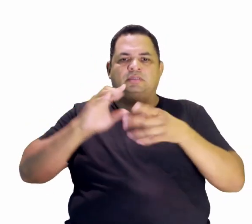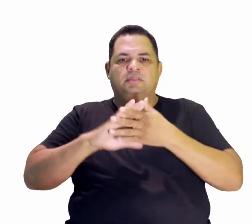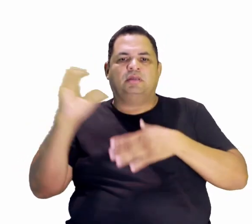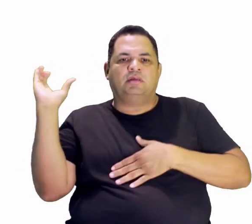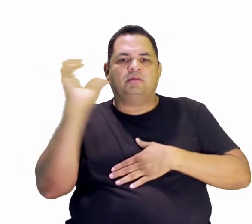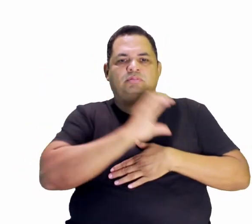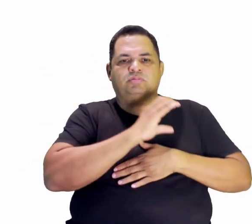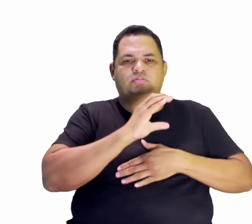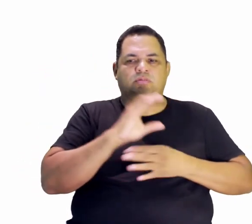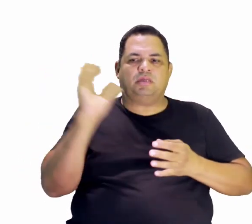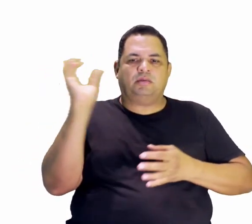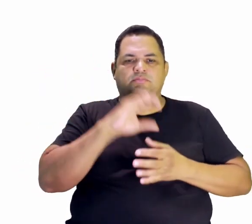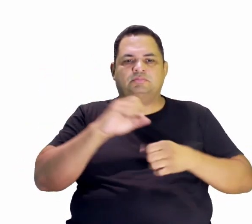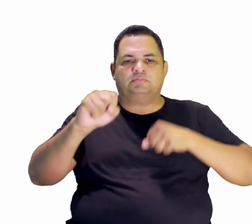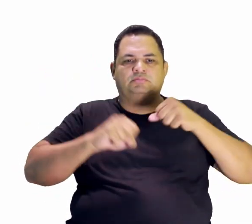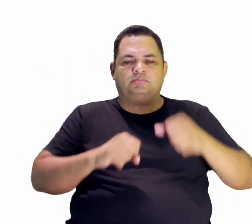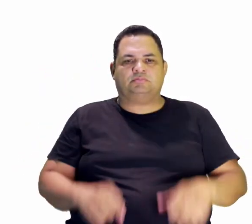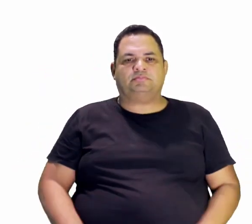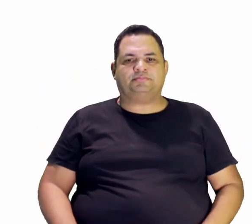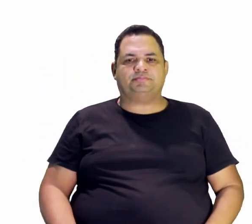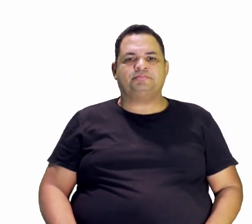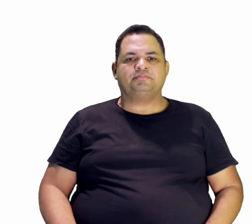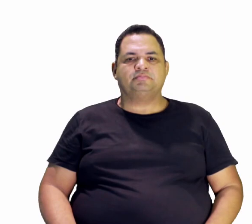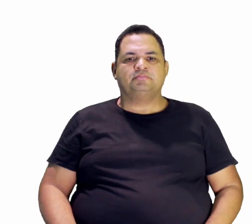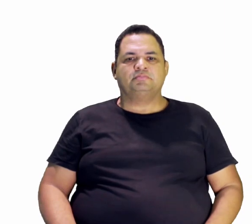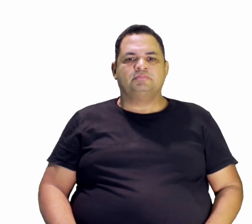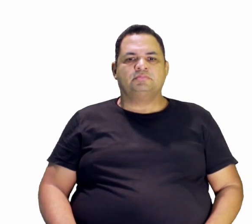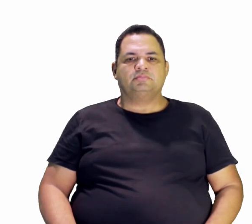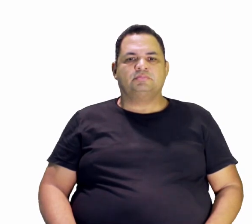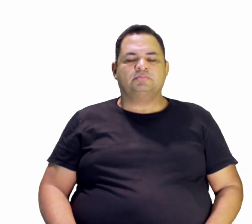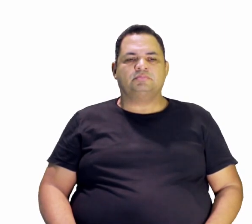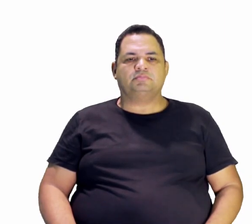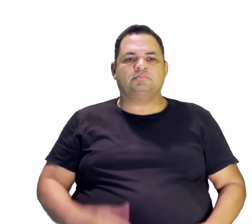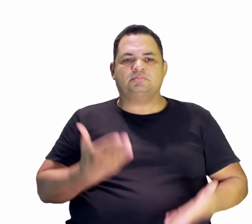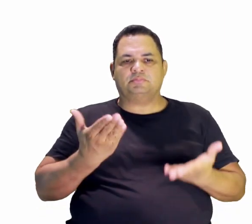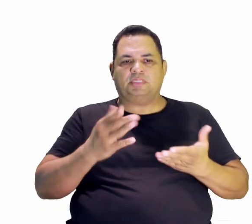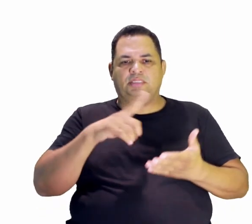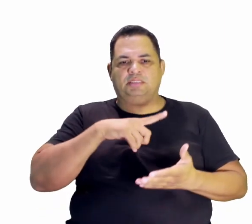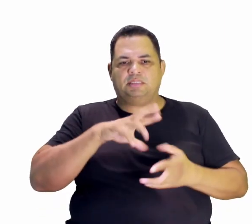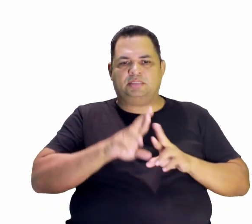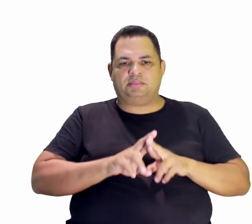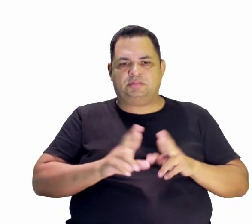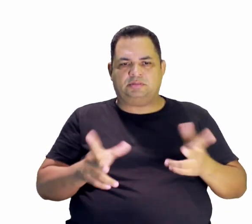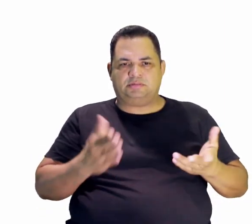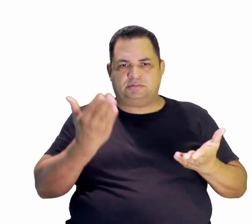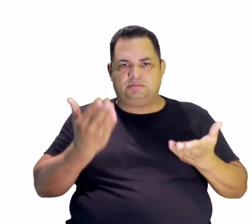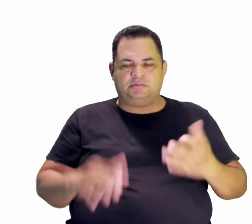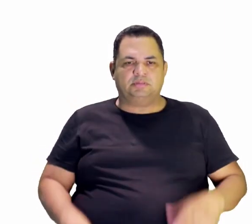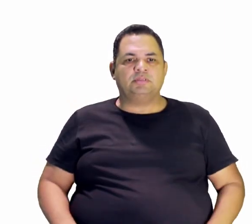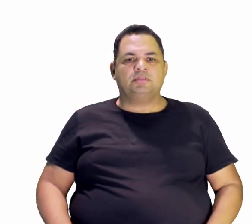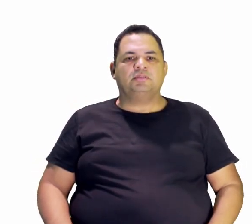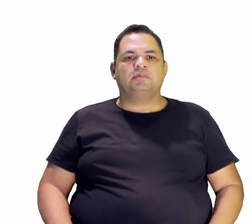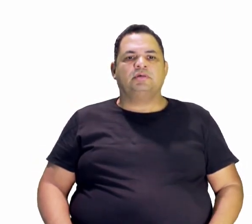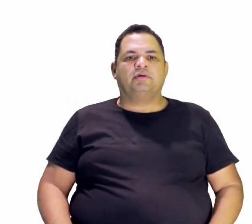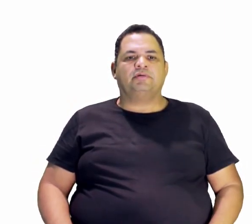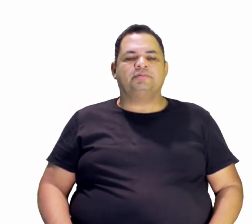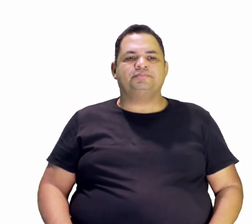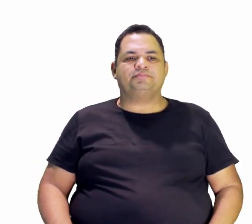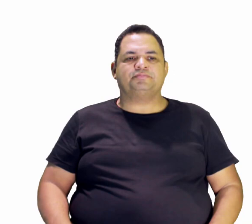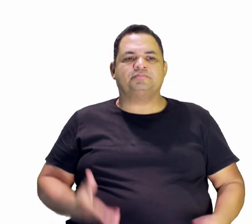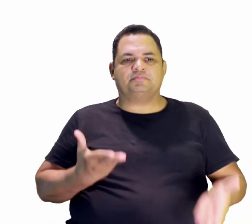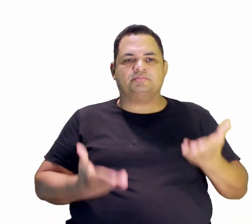ele chega aqui até aqui, que é a aceleração, vai te dar a diferença dela com a força que você produz e o